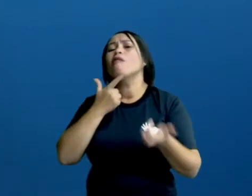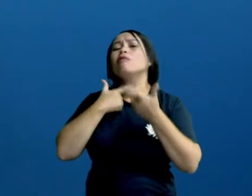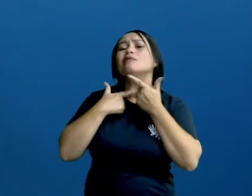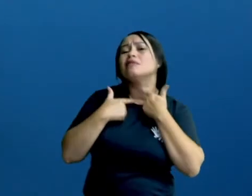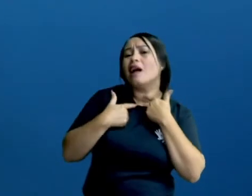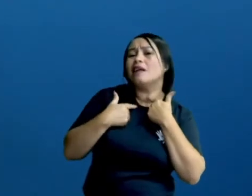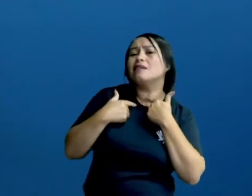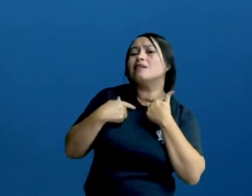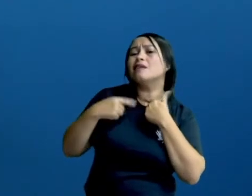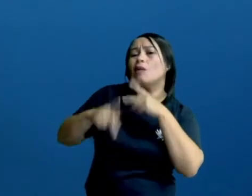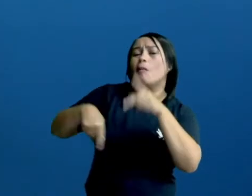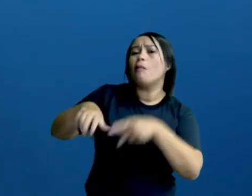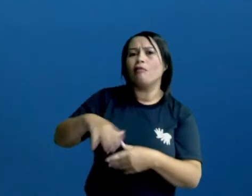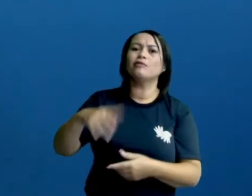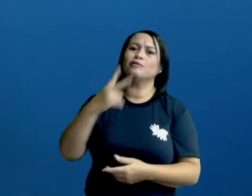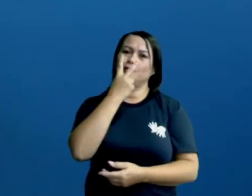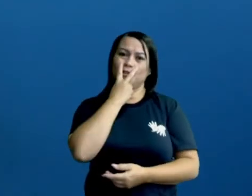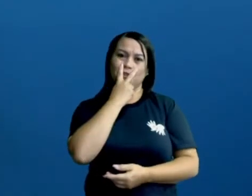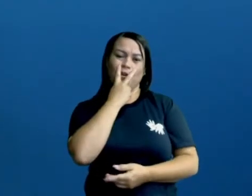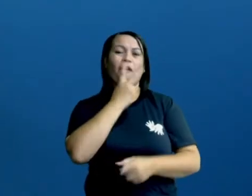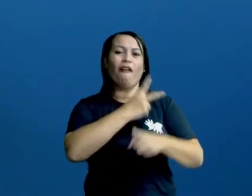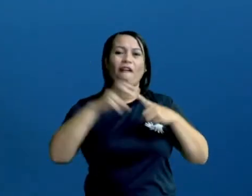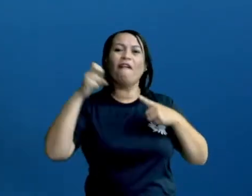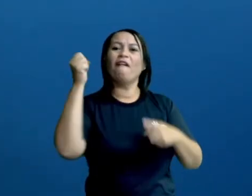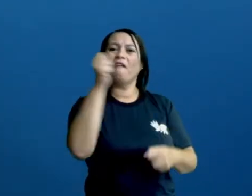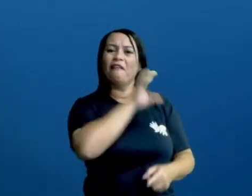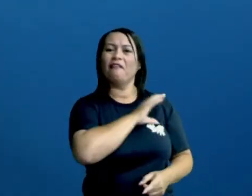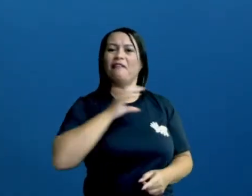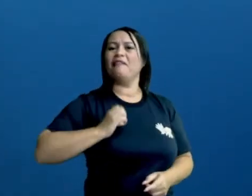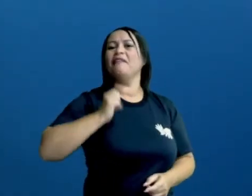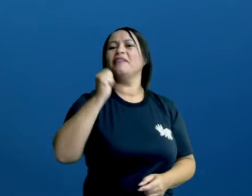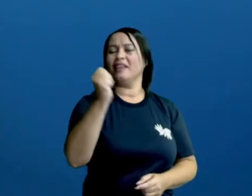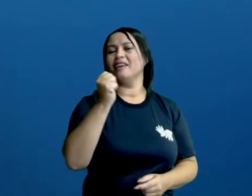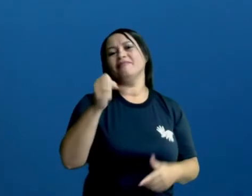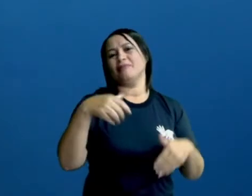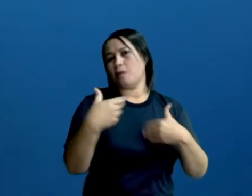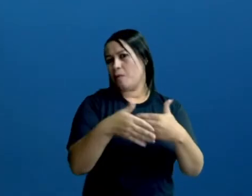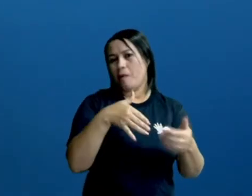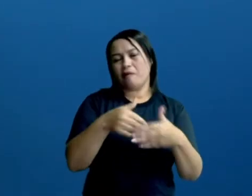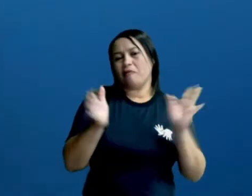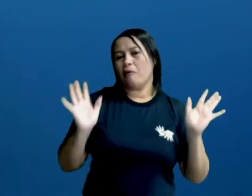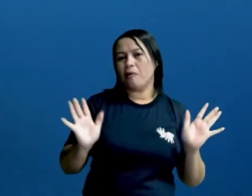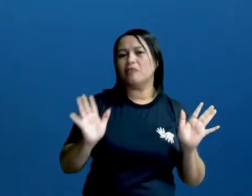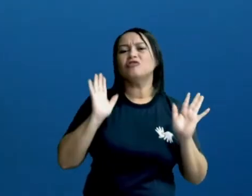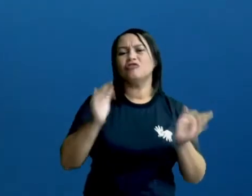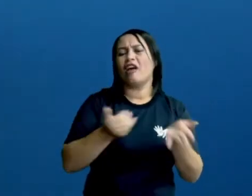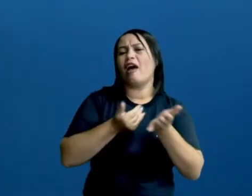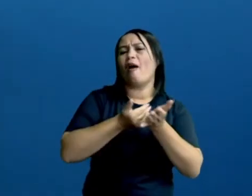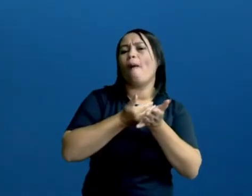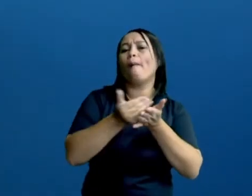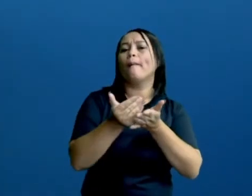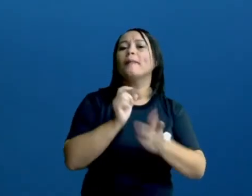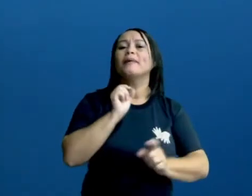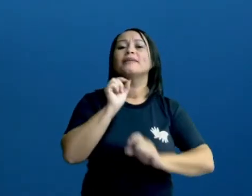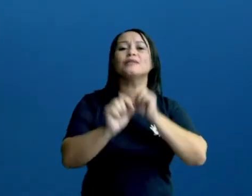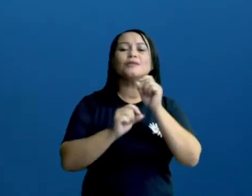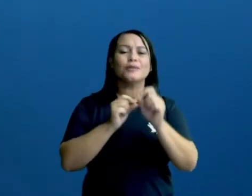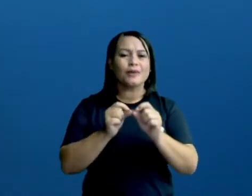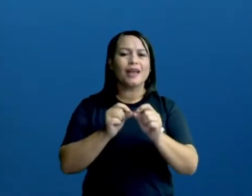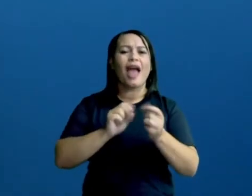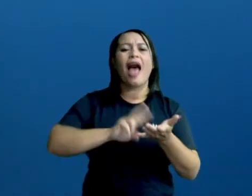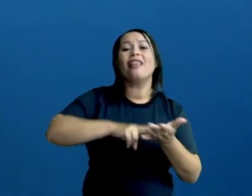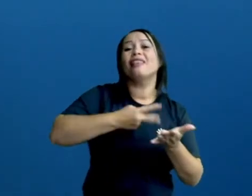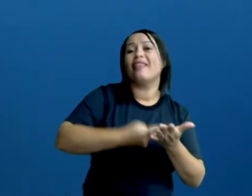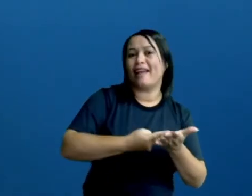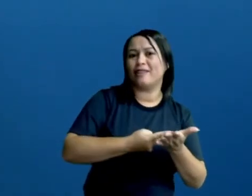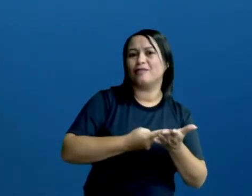povo? Vitória. Ser vitorioso, seja no que for. Então, ele já começa a